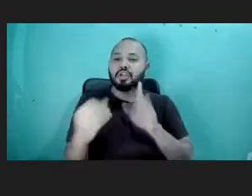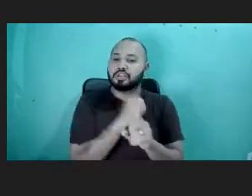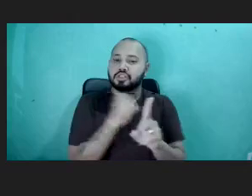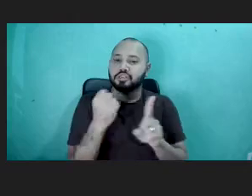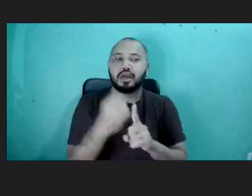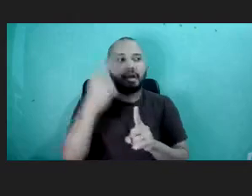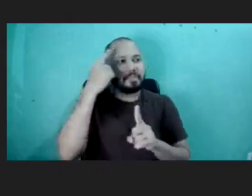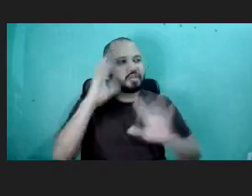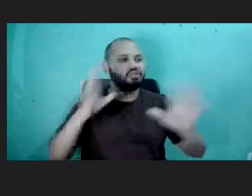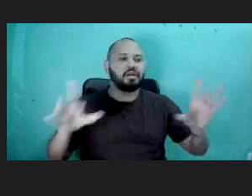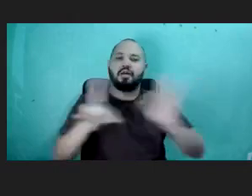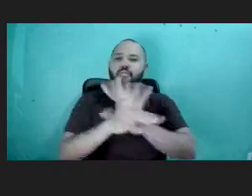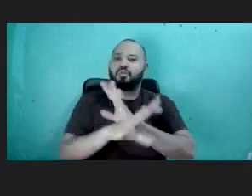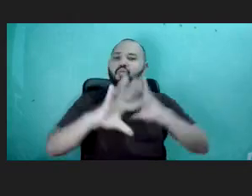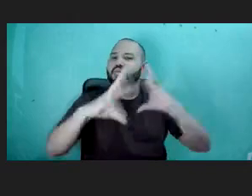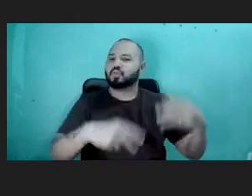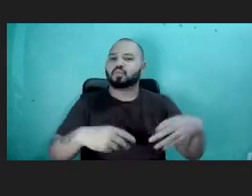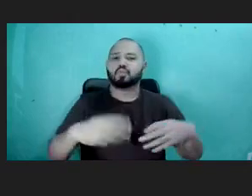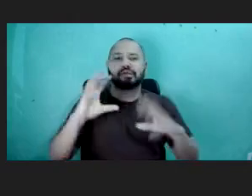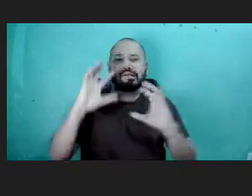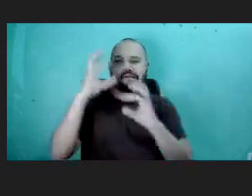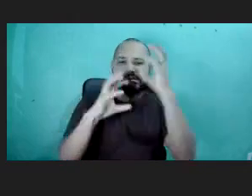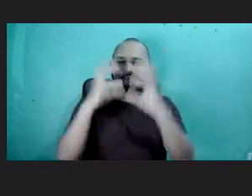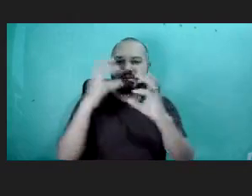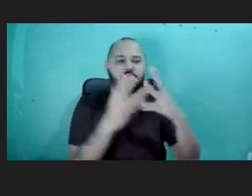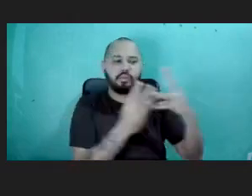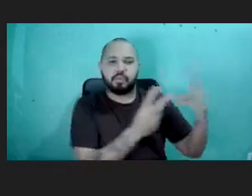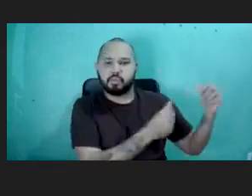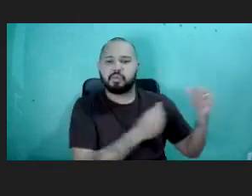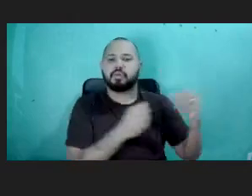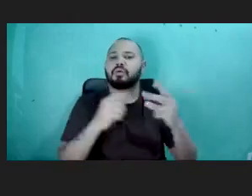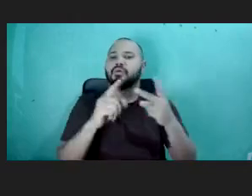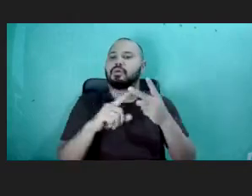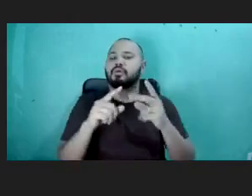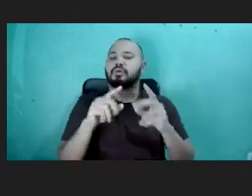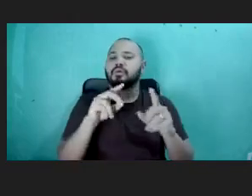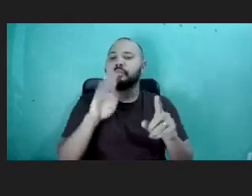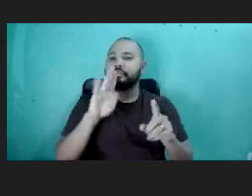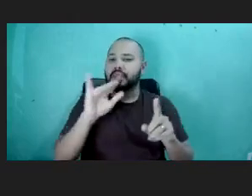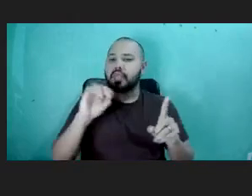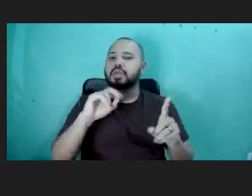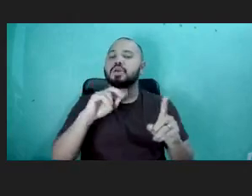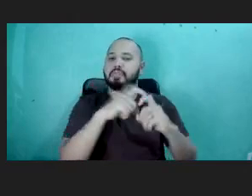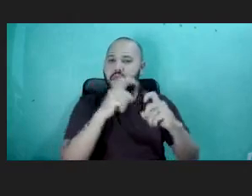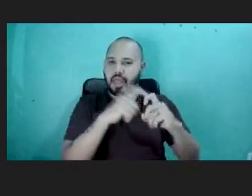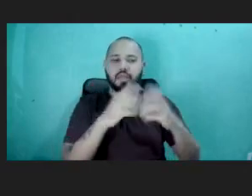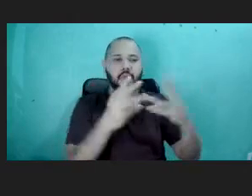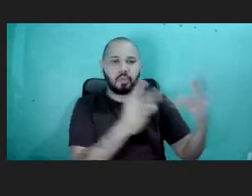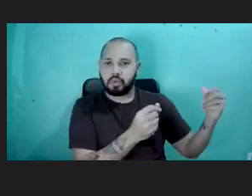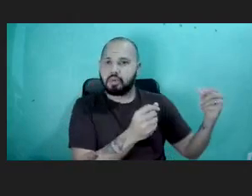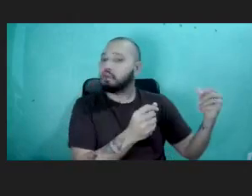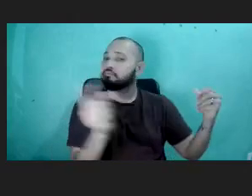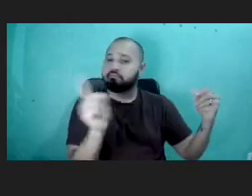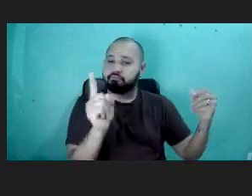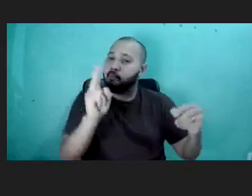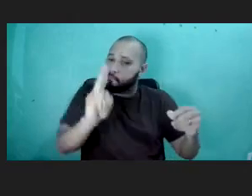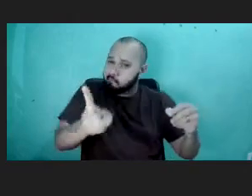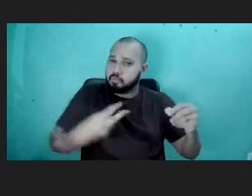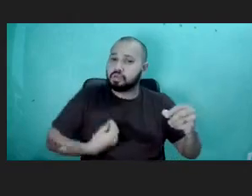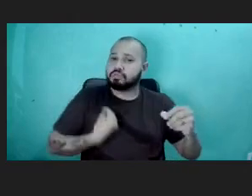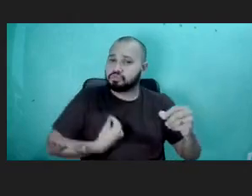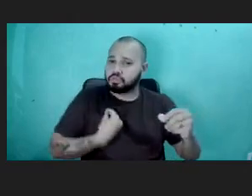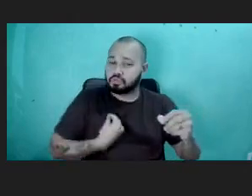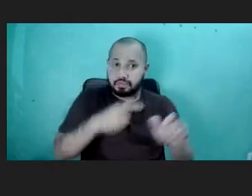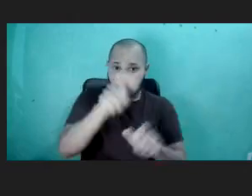entre aspas, o modelo caritativo ou o modelo biomédico. Eles ainda persistem na forma como eu me relaciono ou não com pessoas